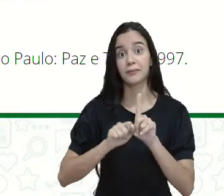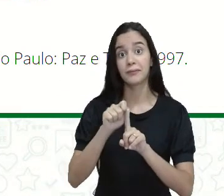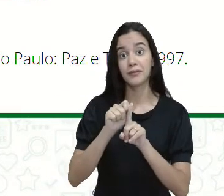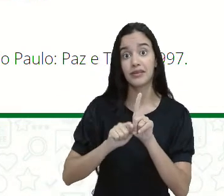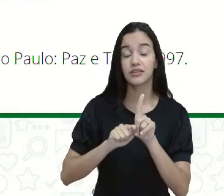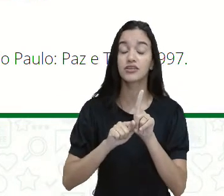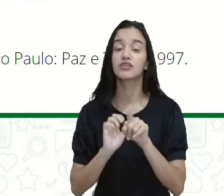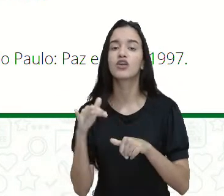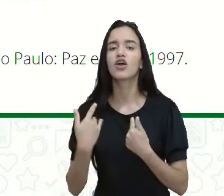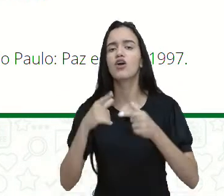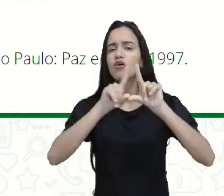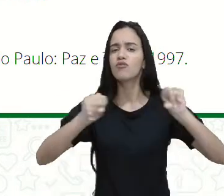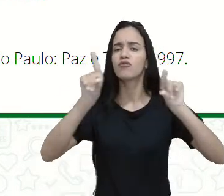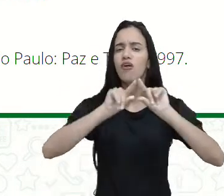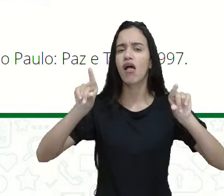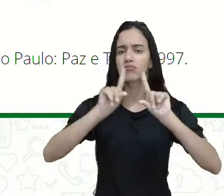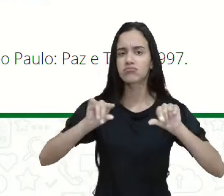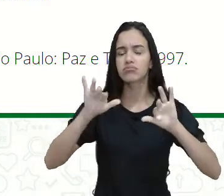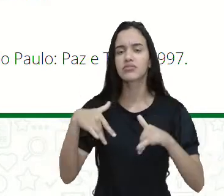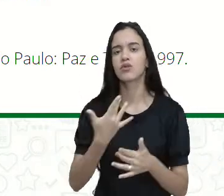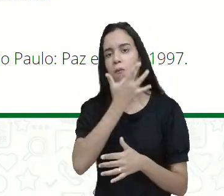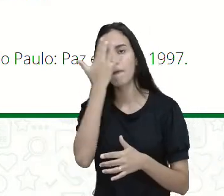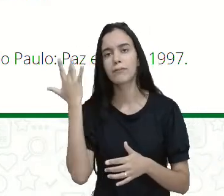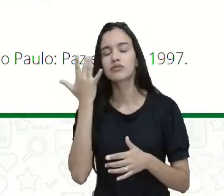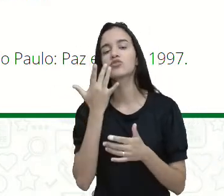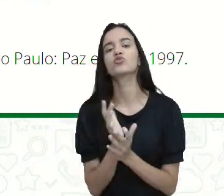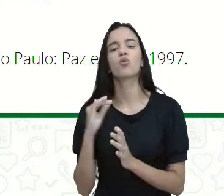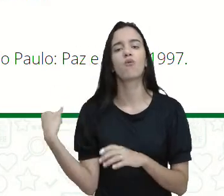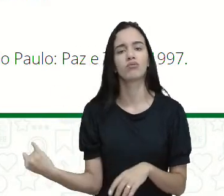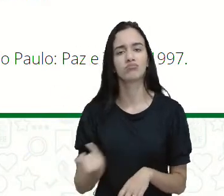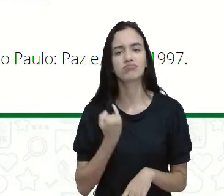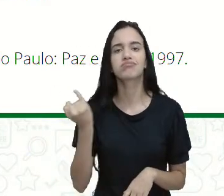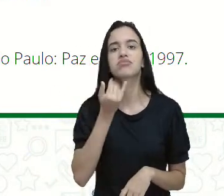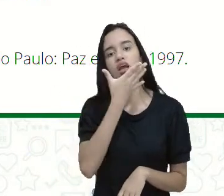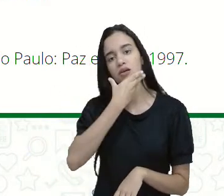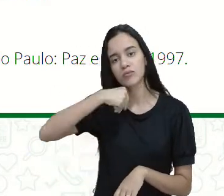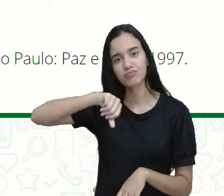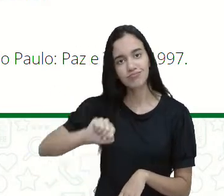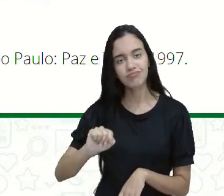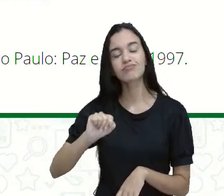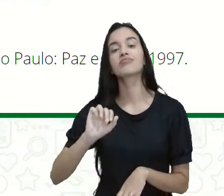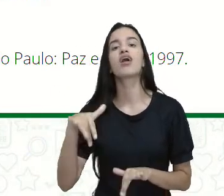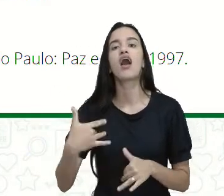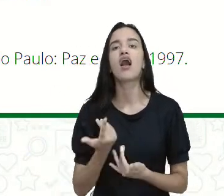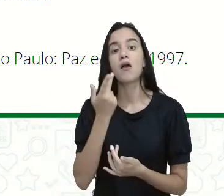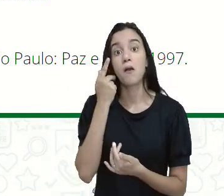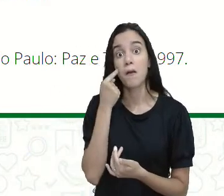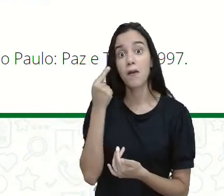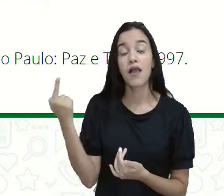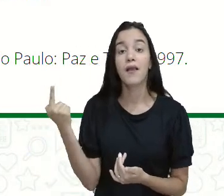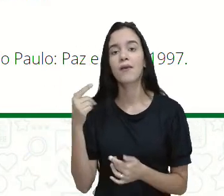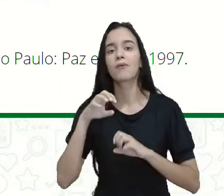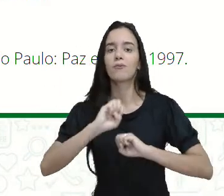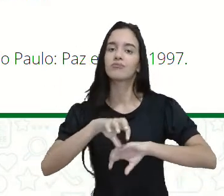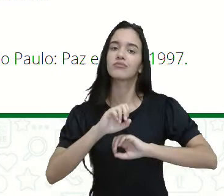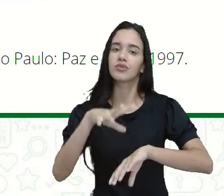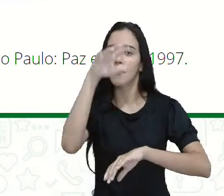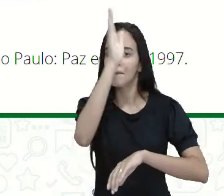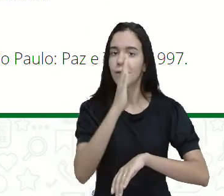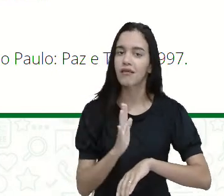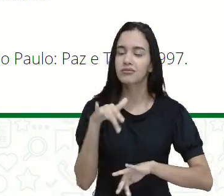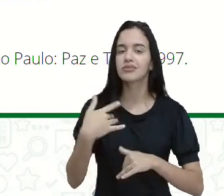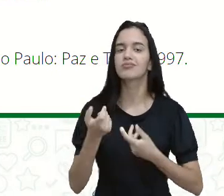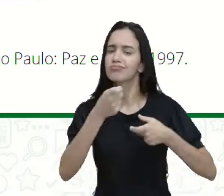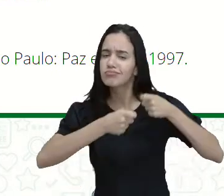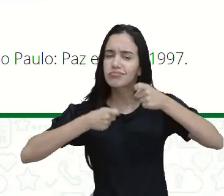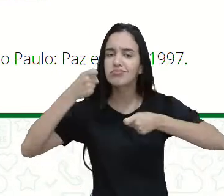trazendo frases de um educador muito importante, que é o Paulo Freire. É um educador brasileiro e que se preocupou